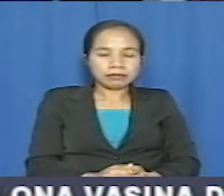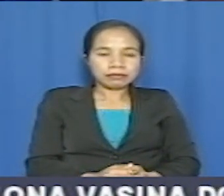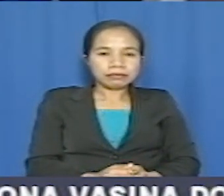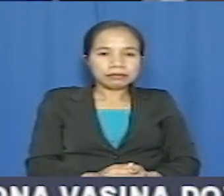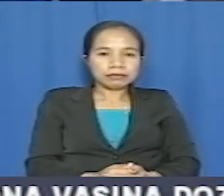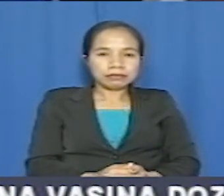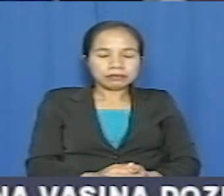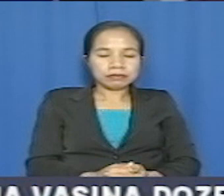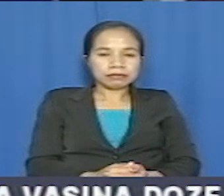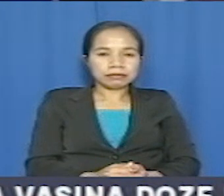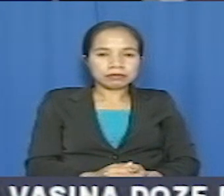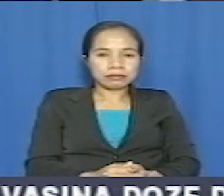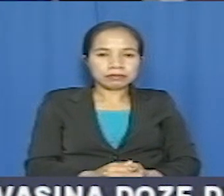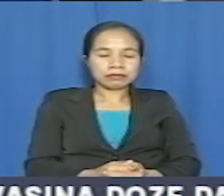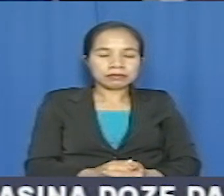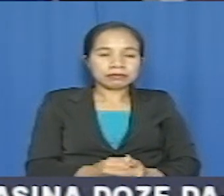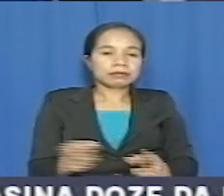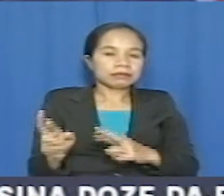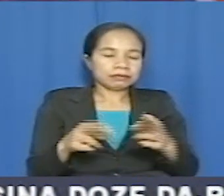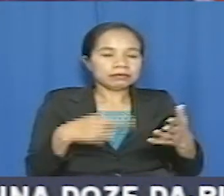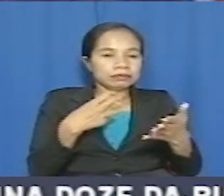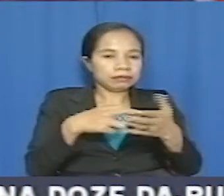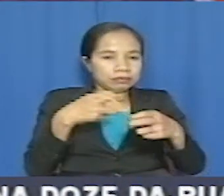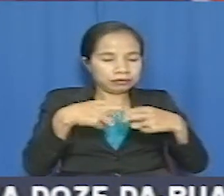pronto itu dia susah tuh tambah itu buat ya hanya sama yang audihan